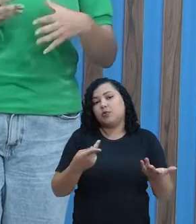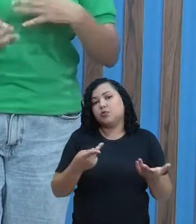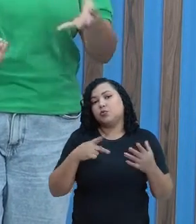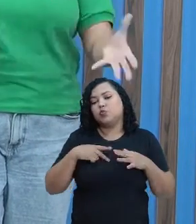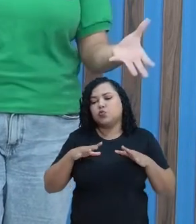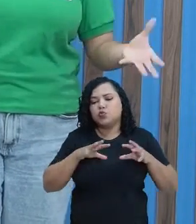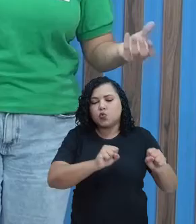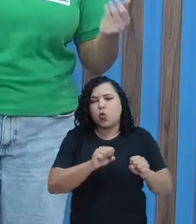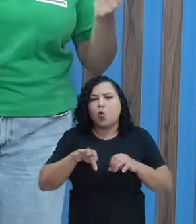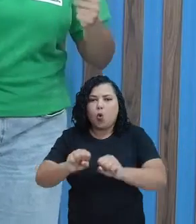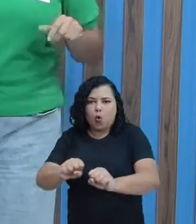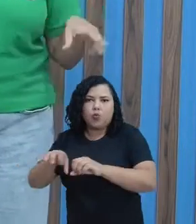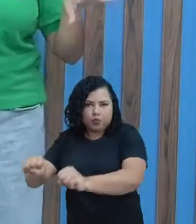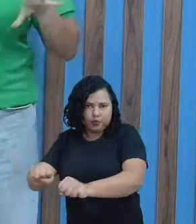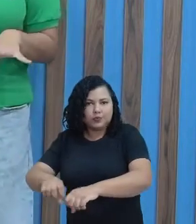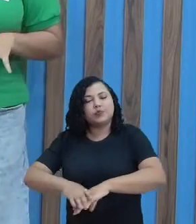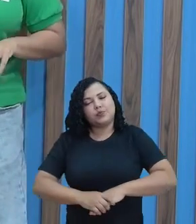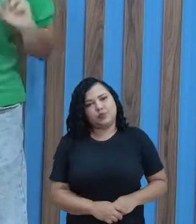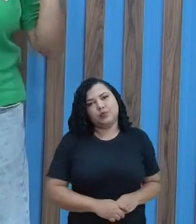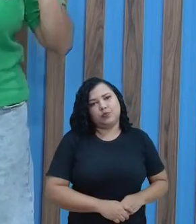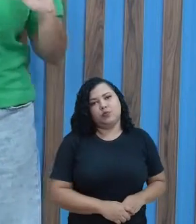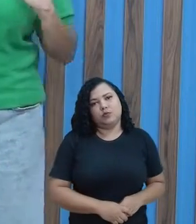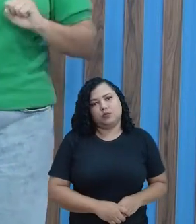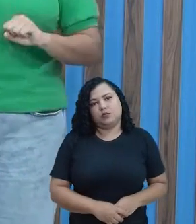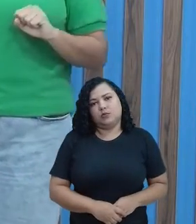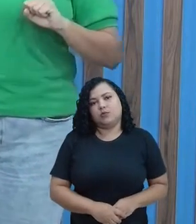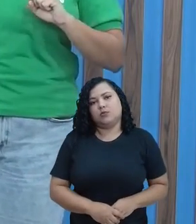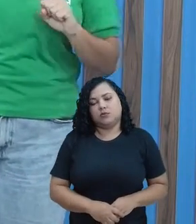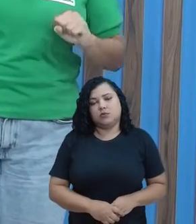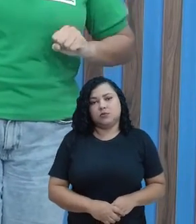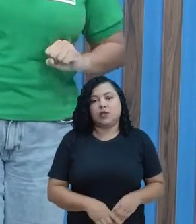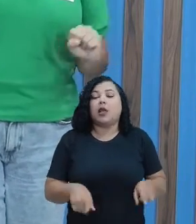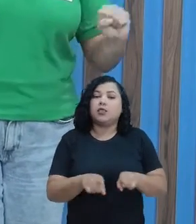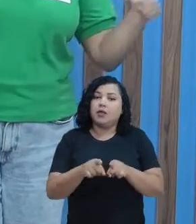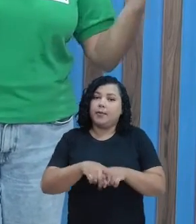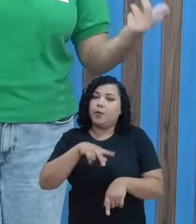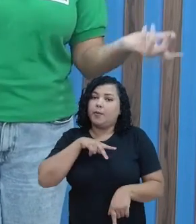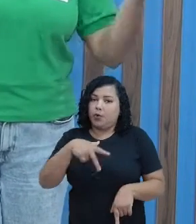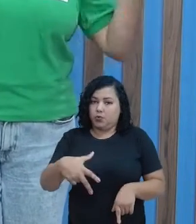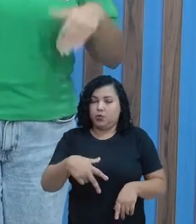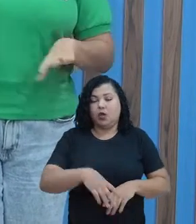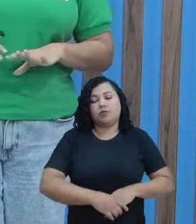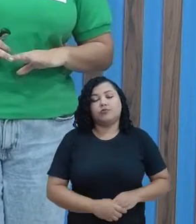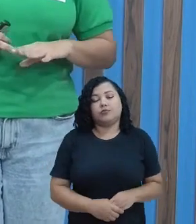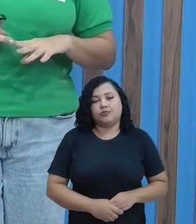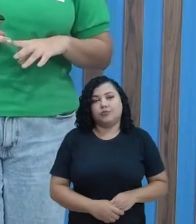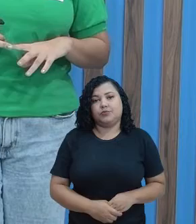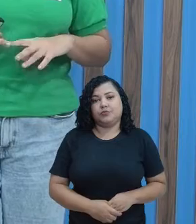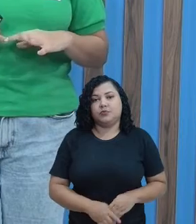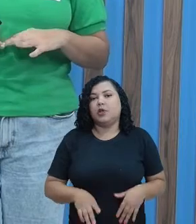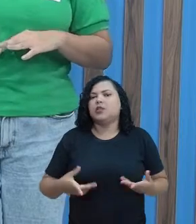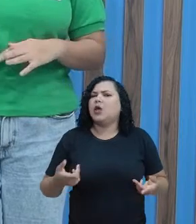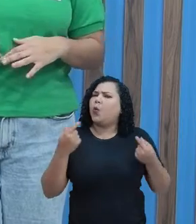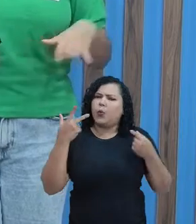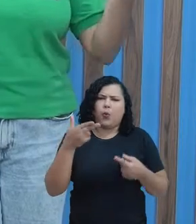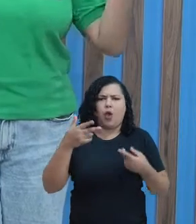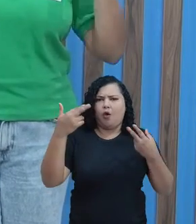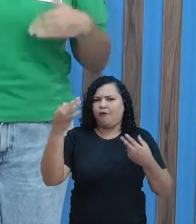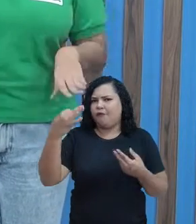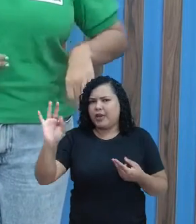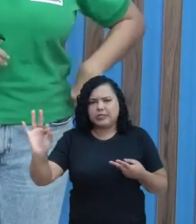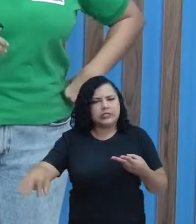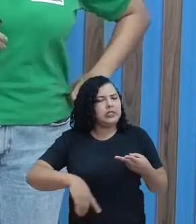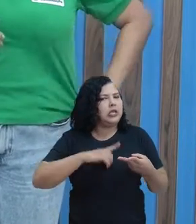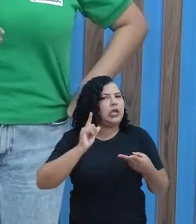os idiomas locais, né? No caso, se não me engano, o galego-português. Assim como com o francês,